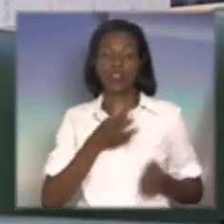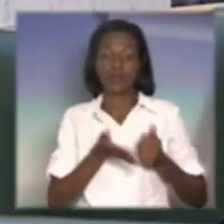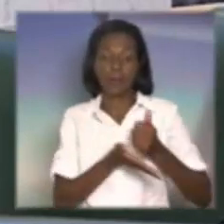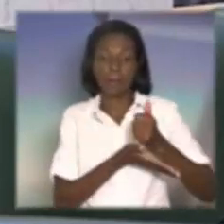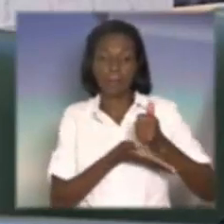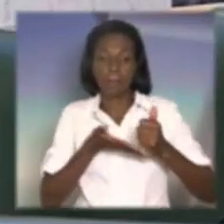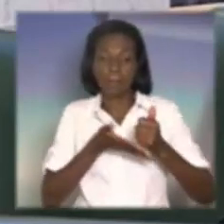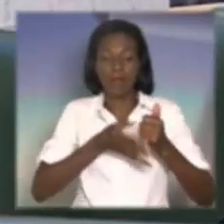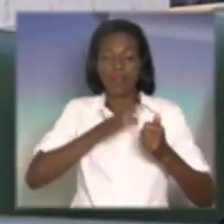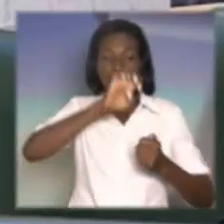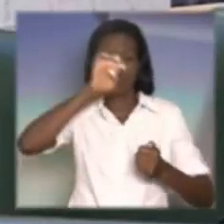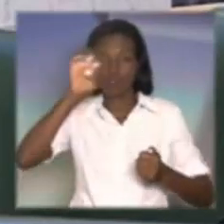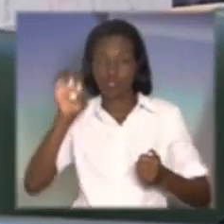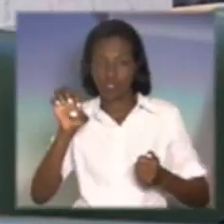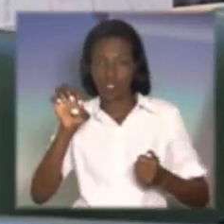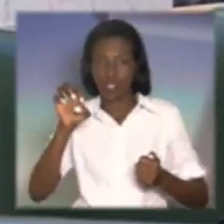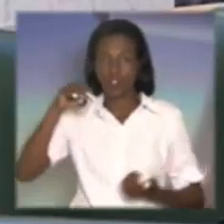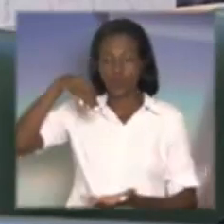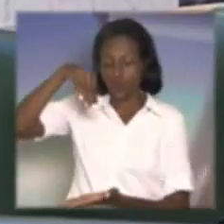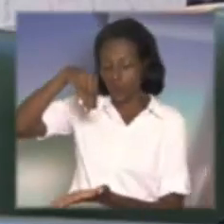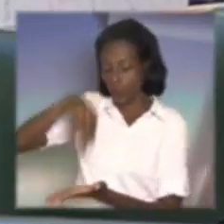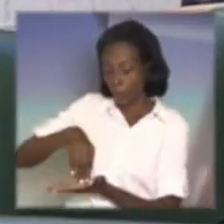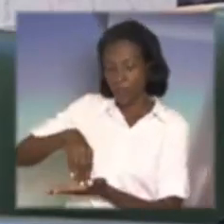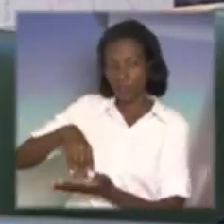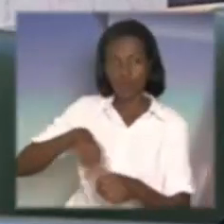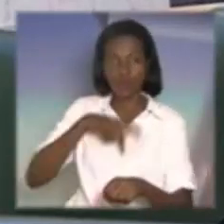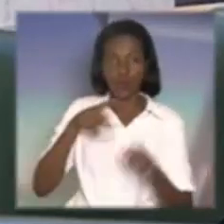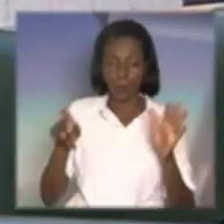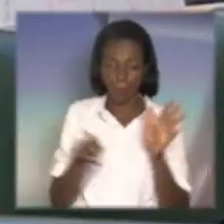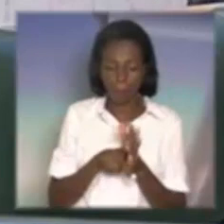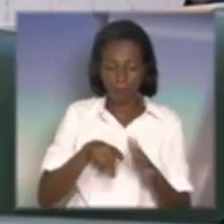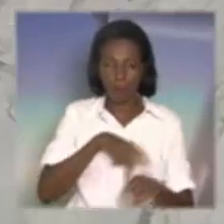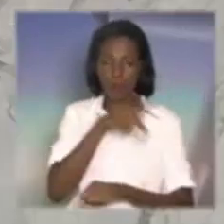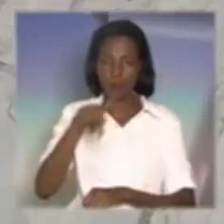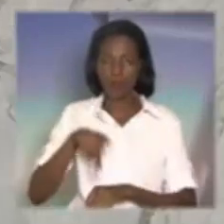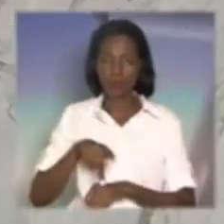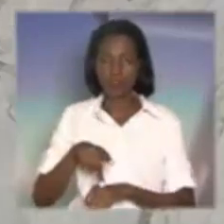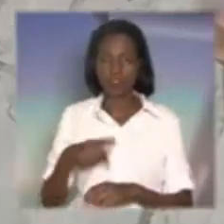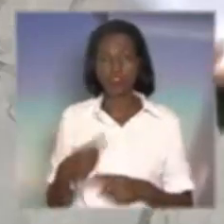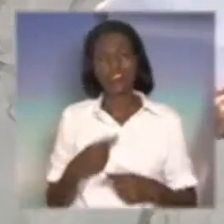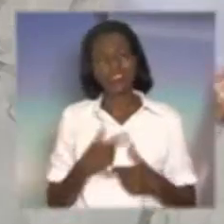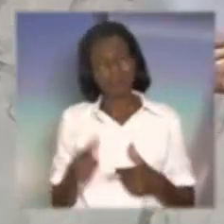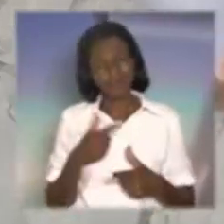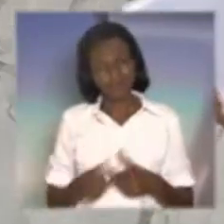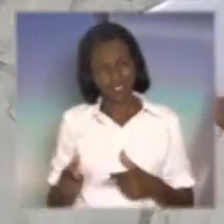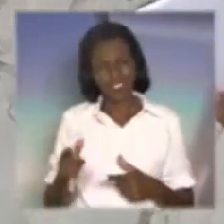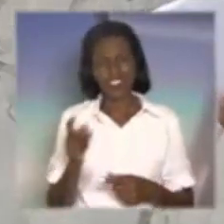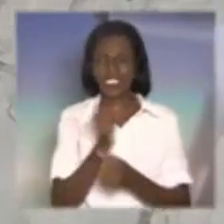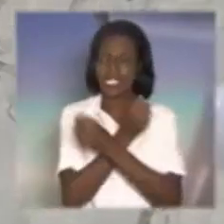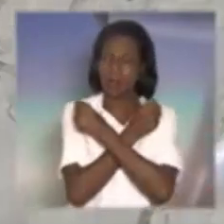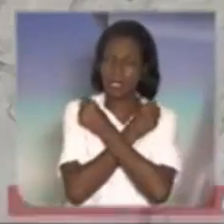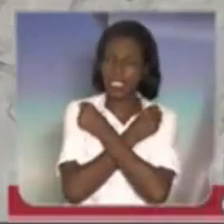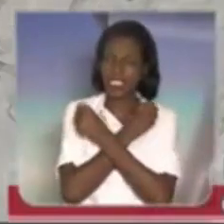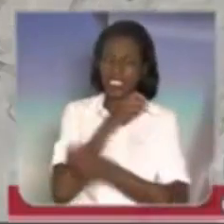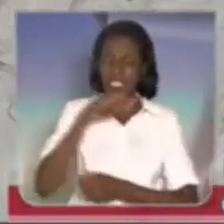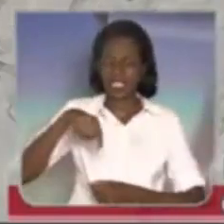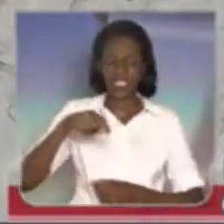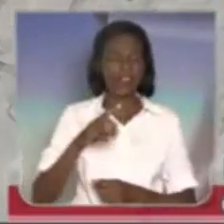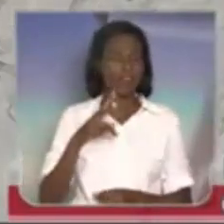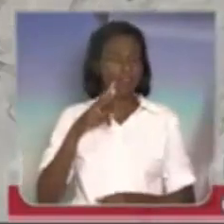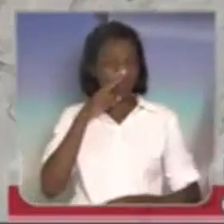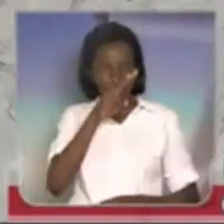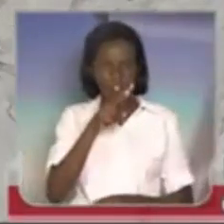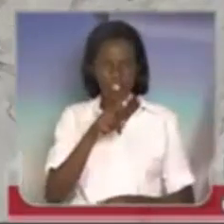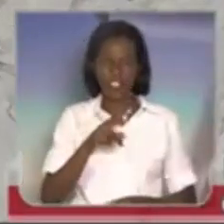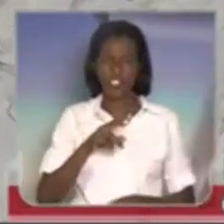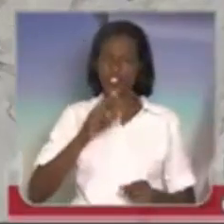Estadual com o piso Nacional salário porque a situação aqui do magistério é tão grave aqui o arrocho salarial a